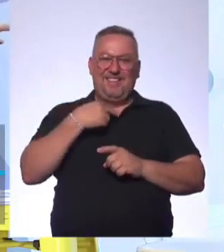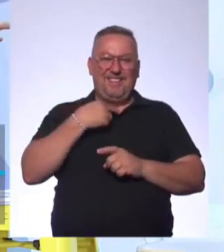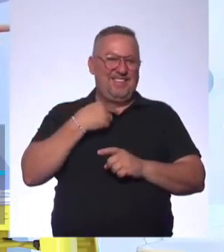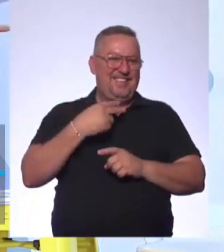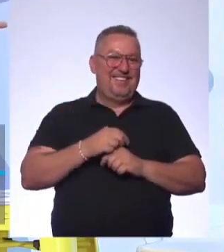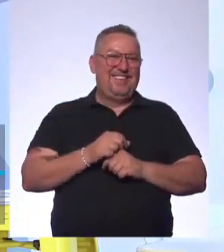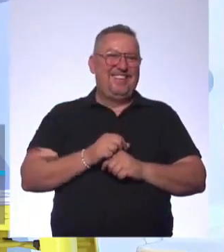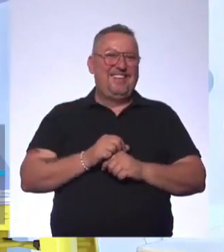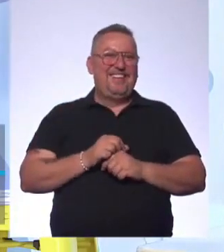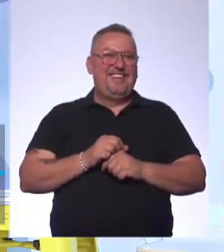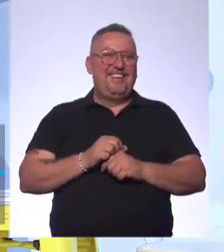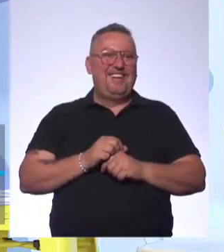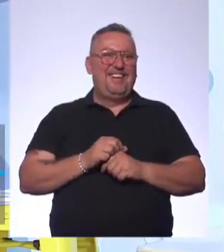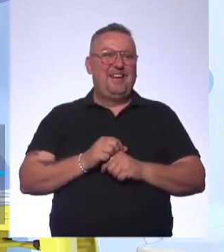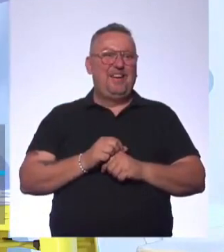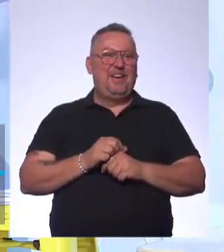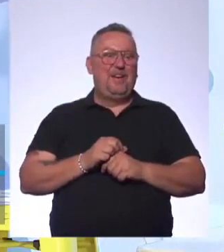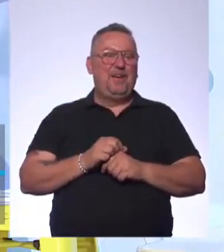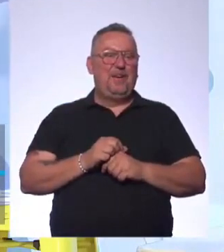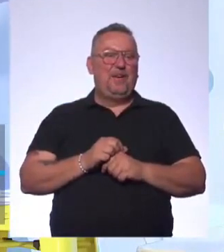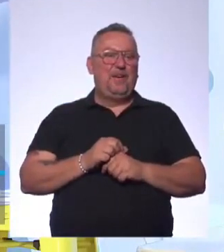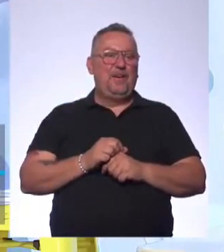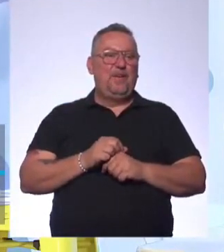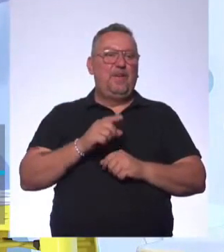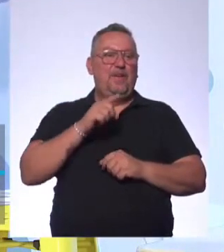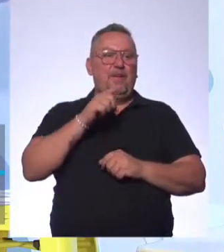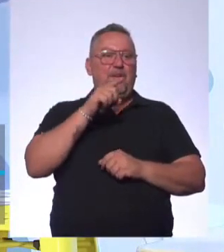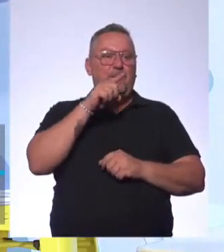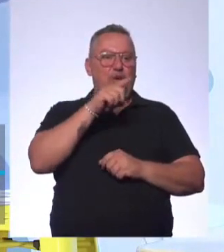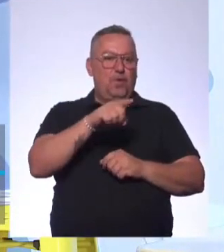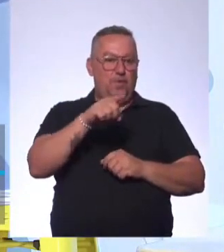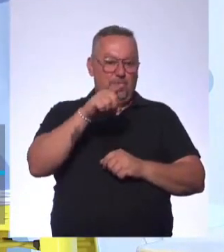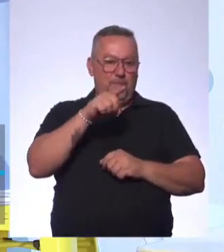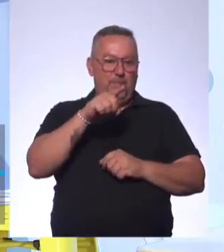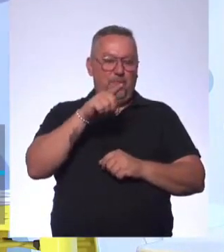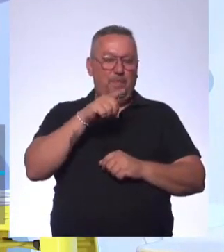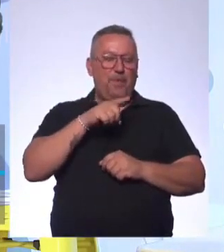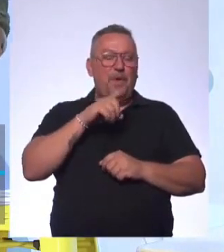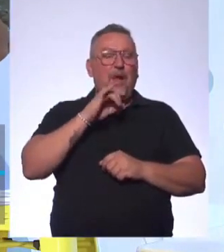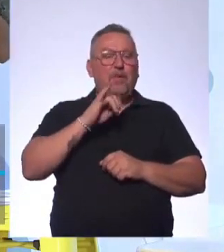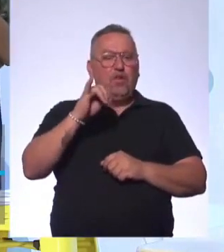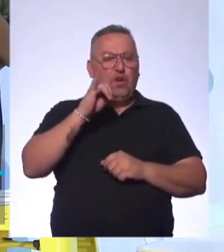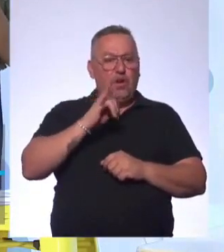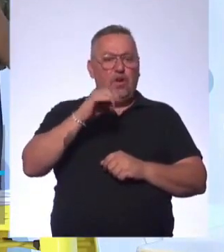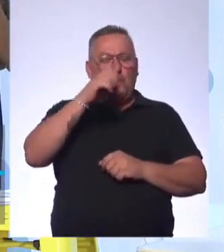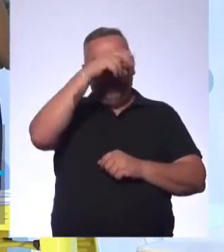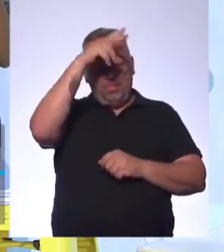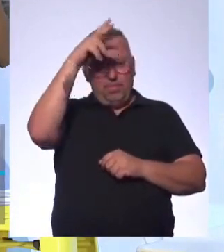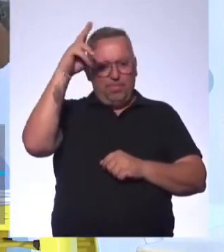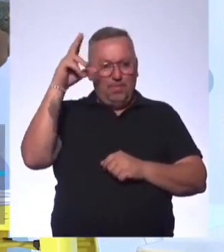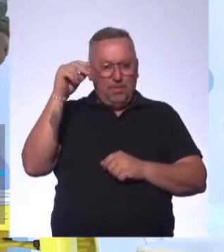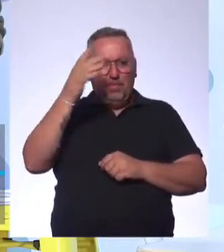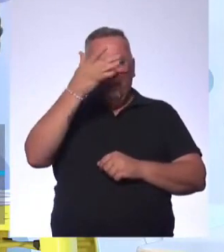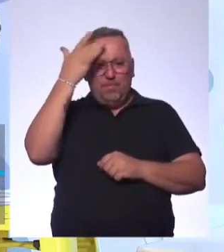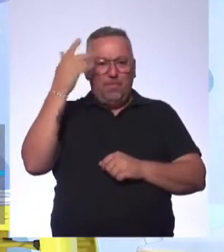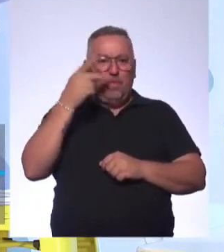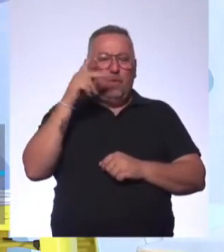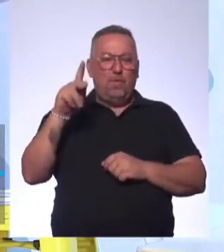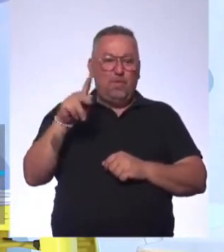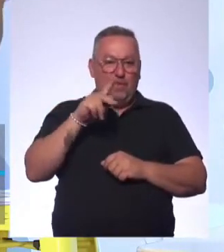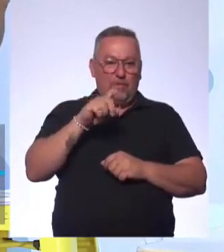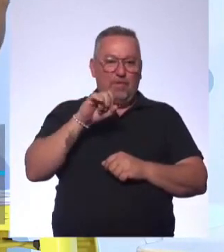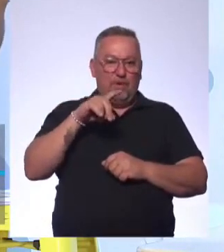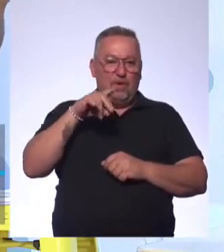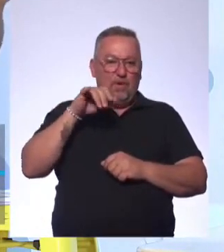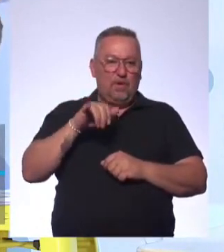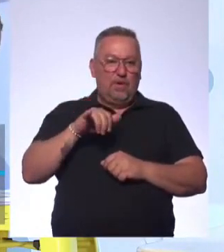desespero danado. Então, gente, esses ditos populares, como o professor Sidney ele falou,